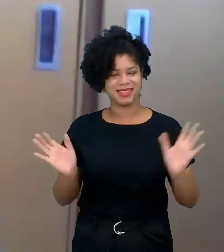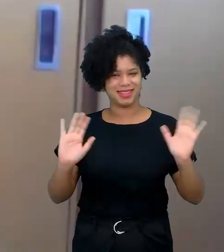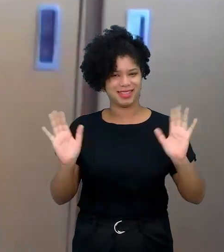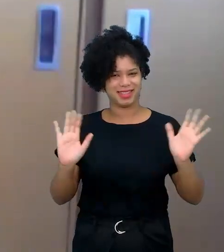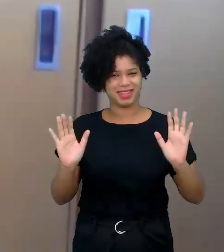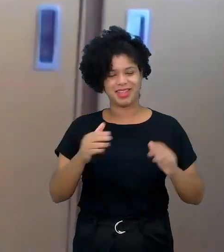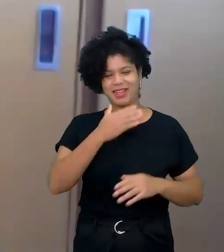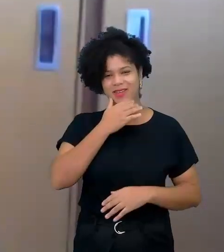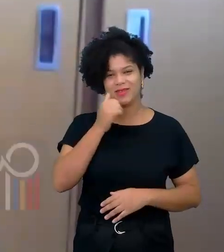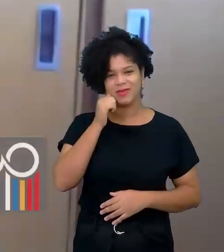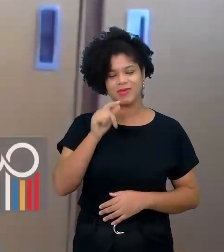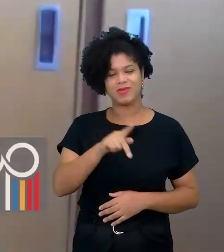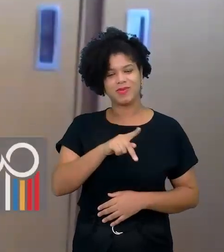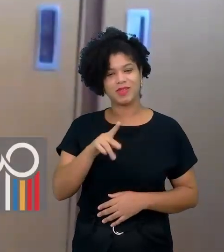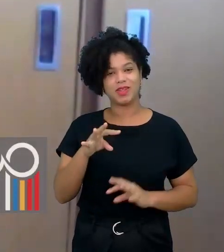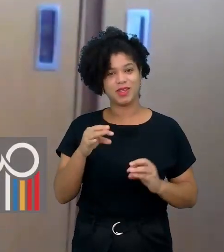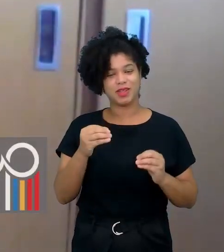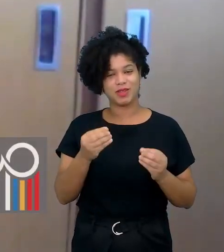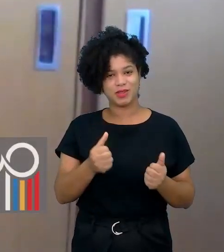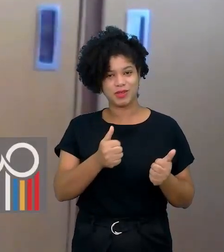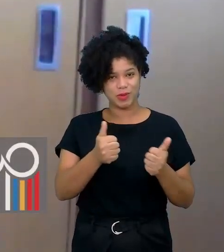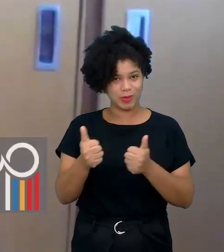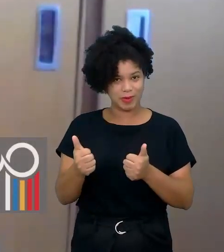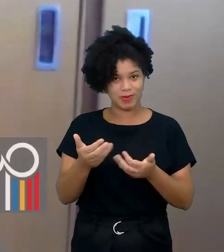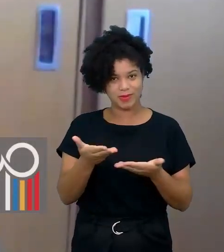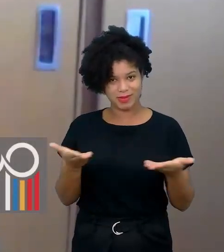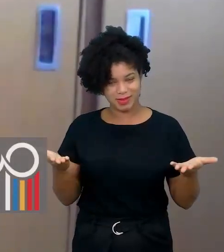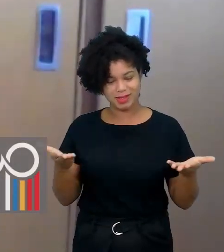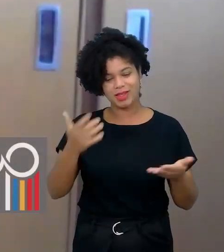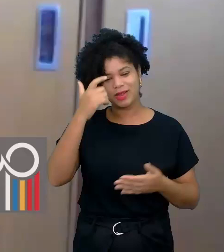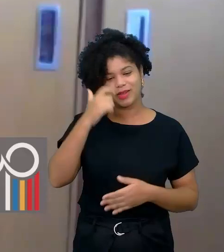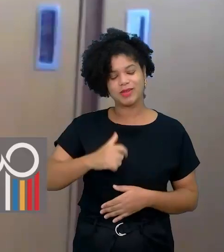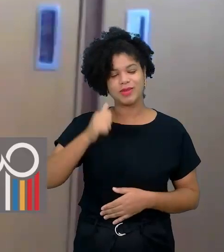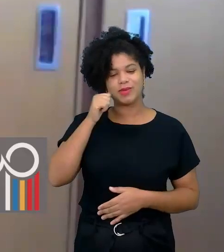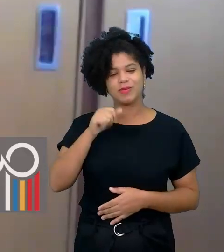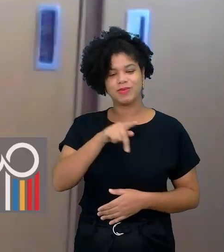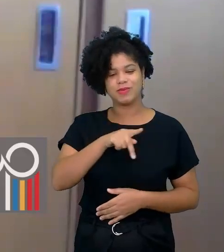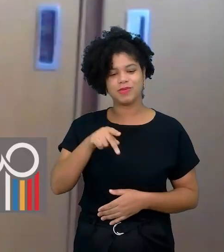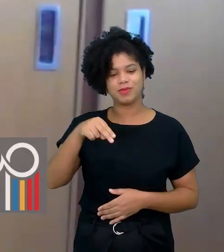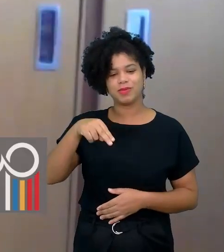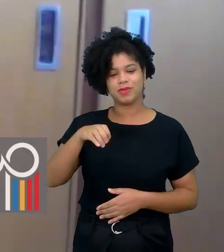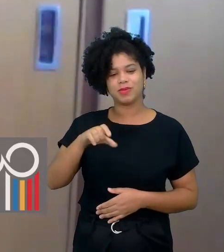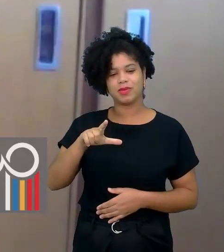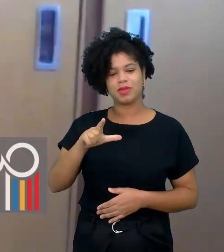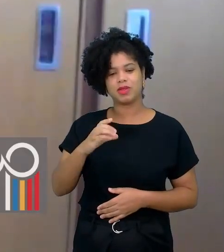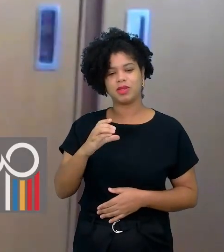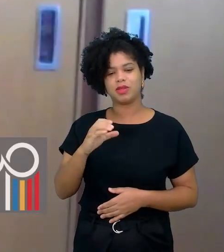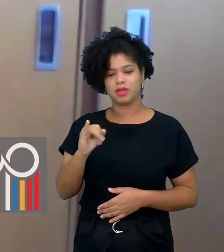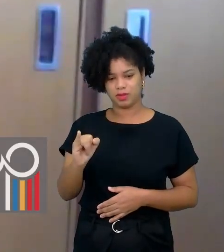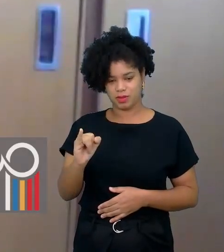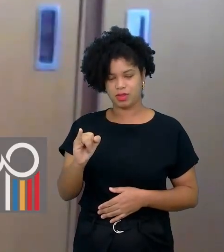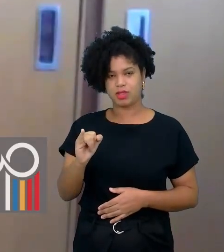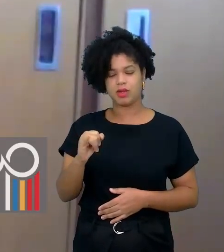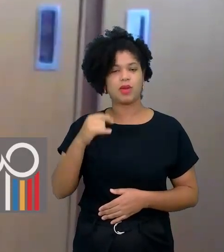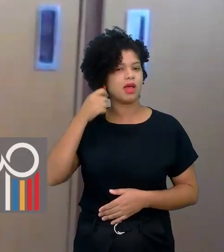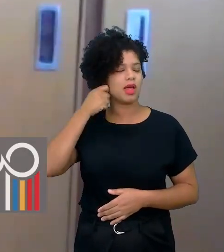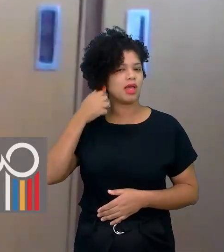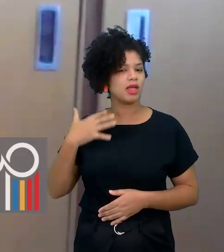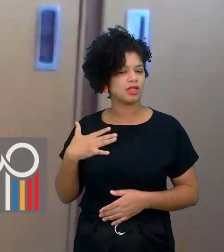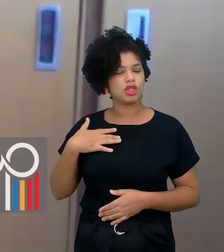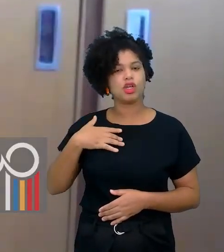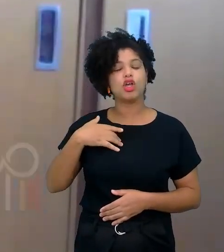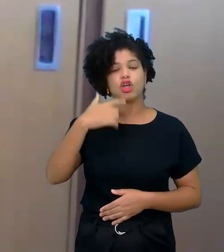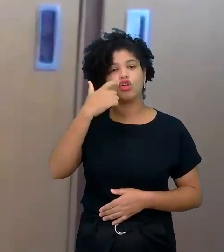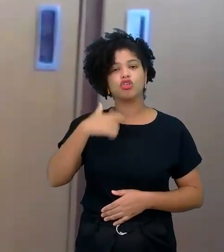Olá, professores, tudo bem com vocês? Eu sou a professora Nilce, vou fazer uma autodescrição, sou